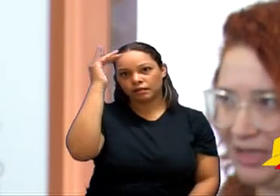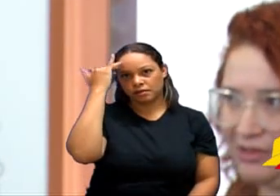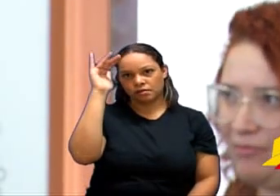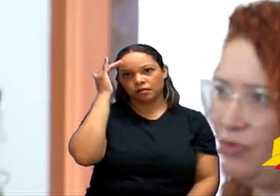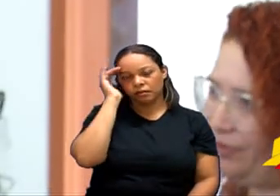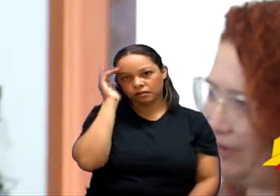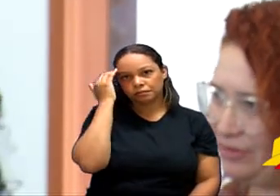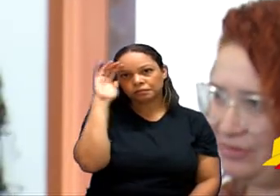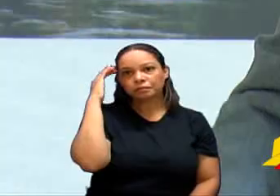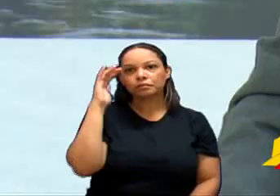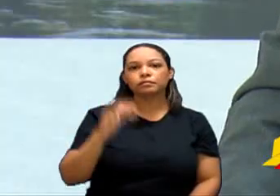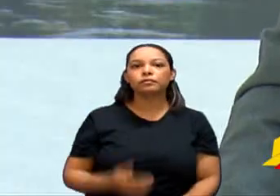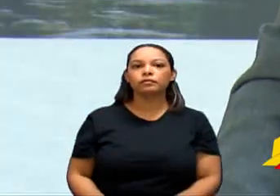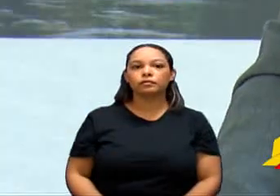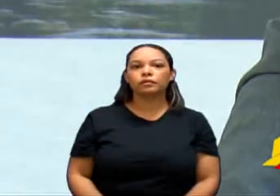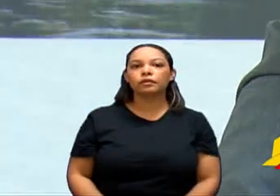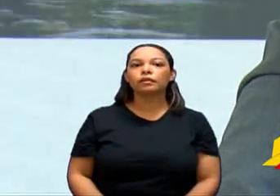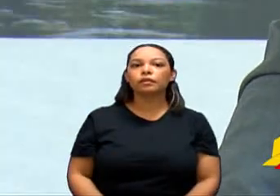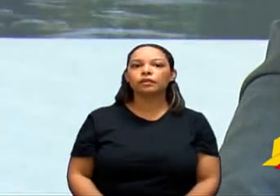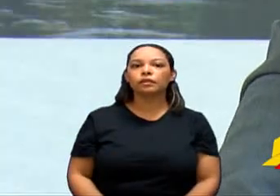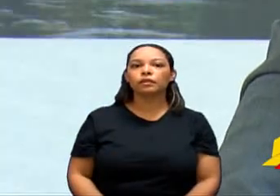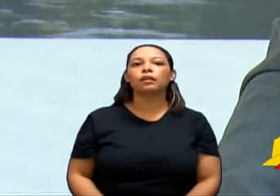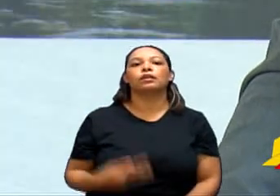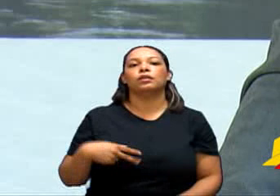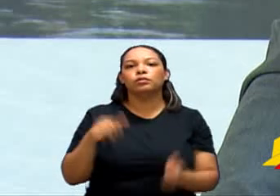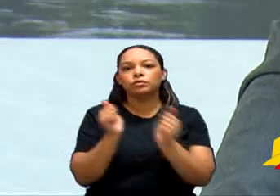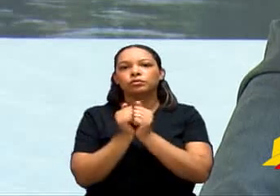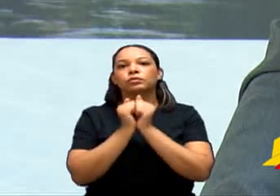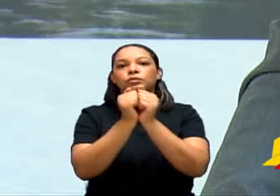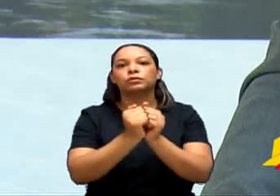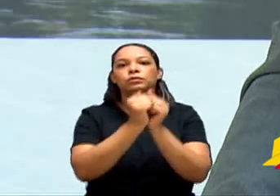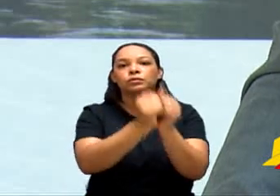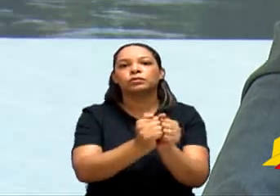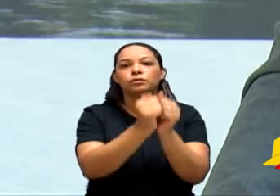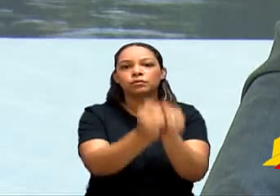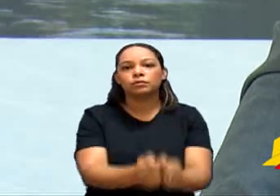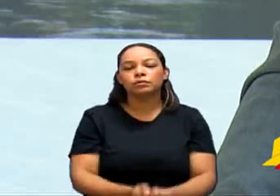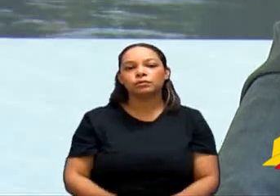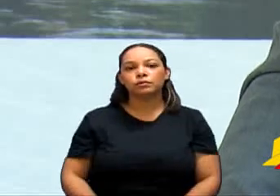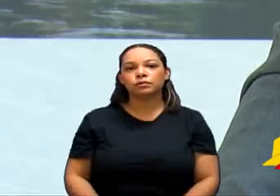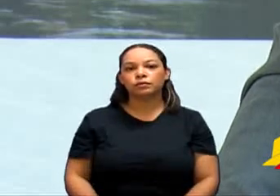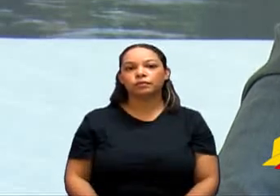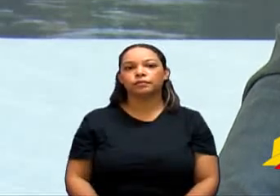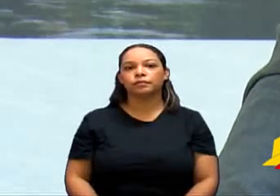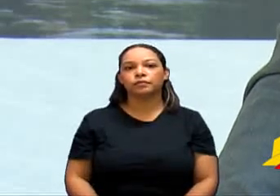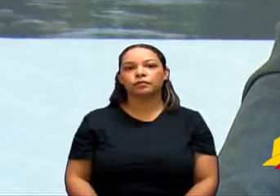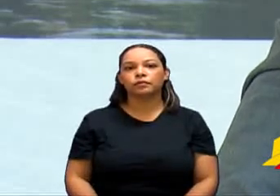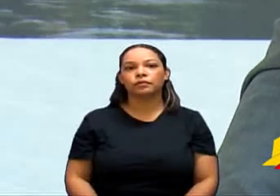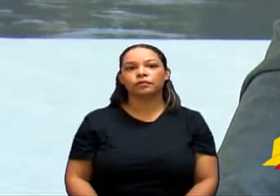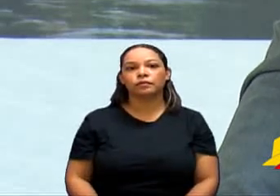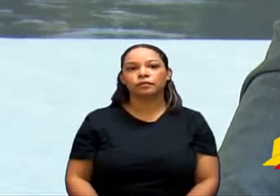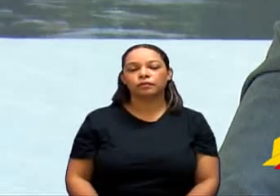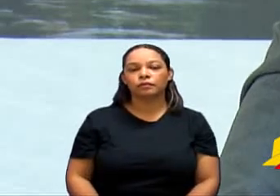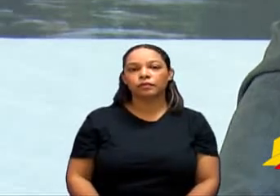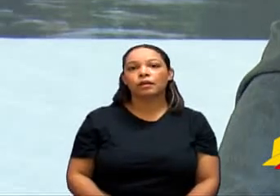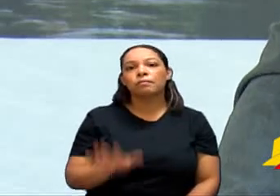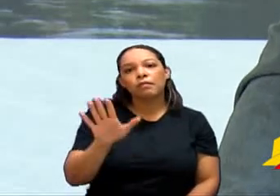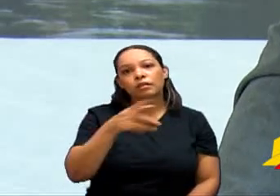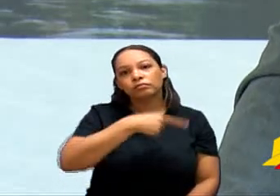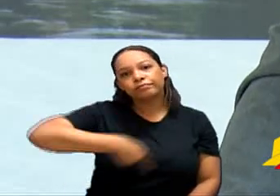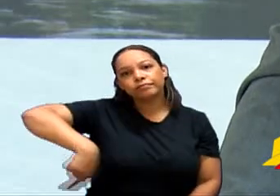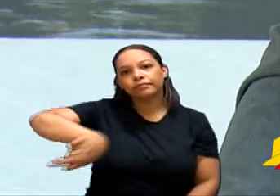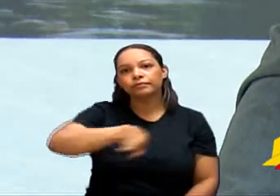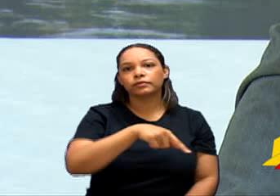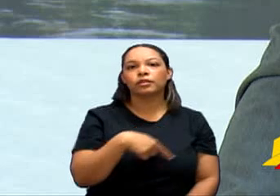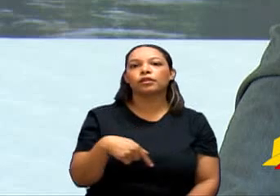feita realmente, porque eu acompanhei de uma maneira muito selvagem essa desocupação das áreas ocupadas. Mas nós temos